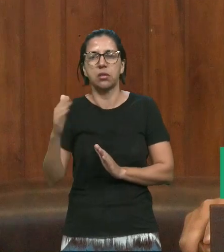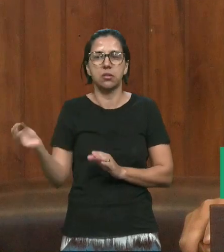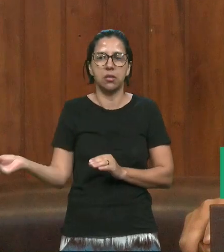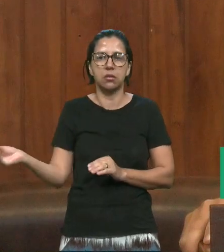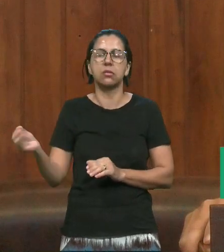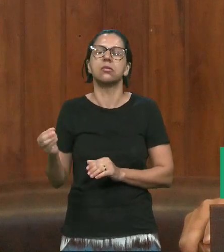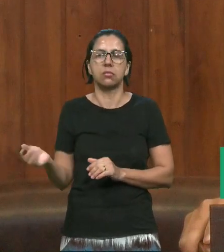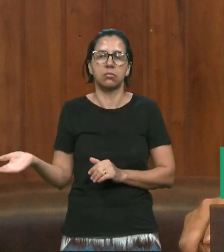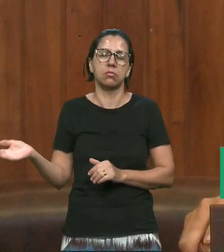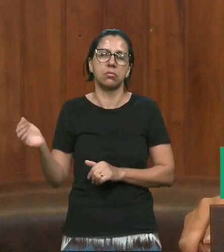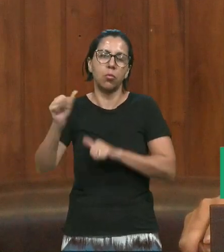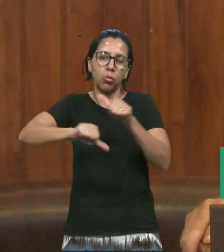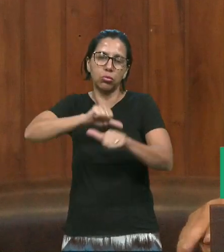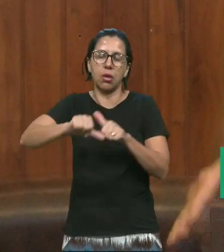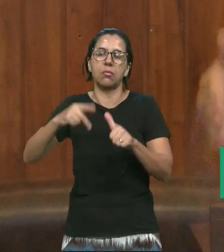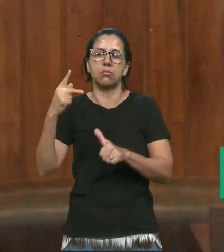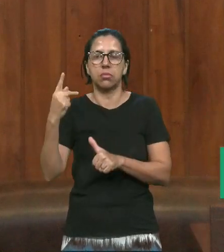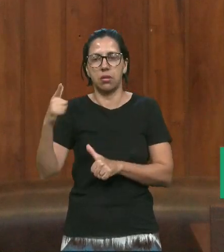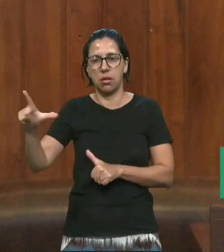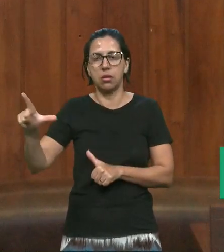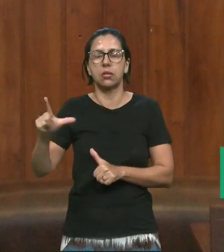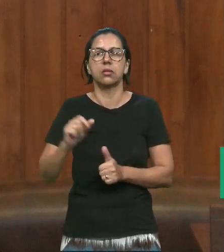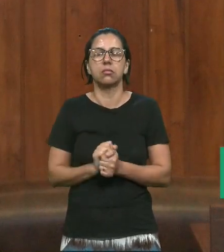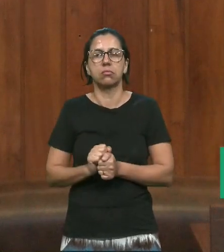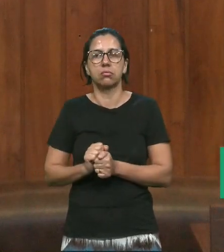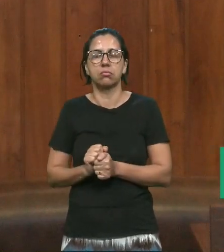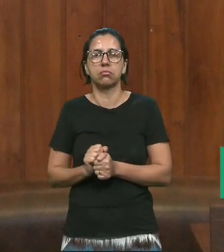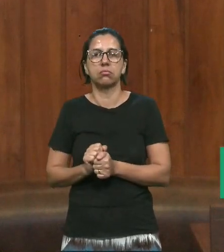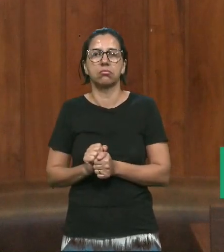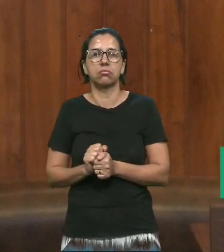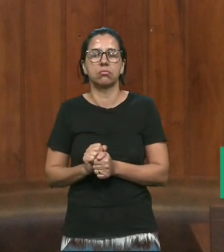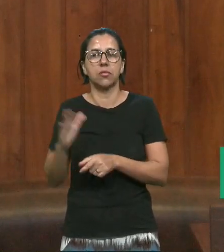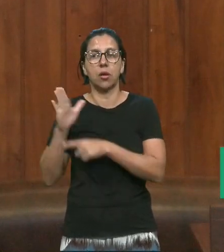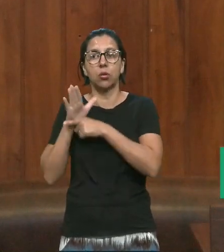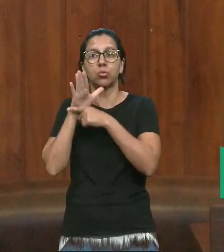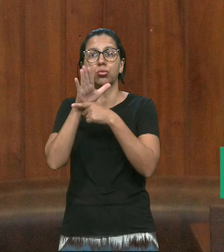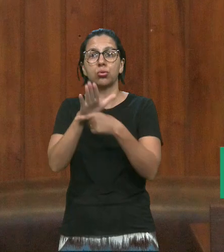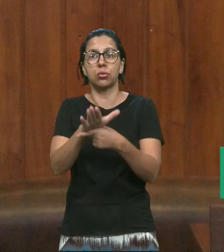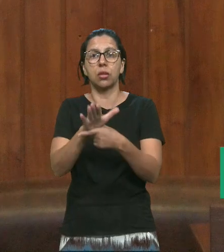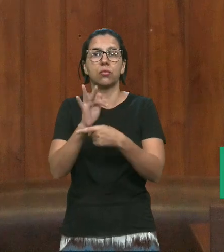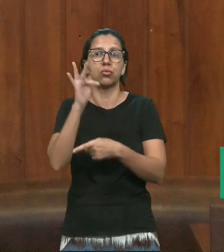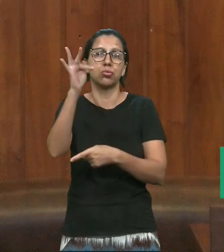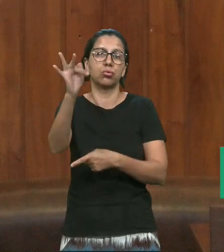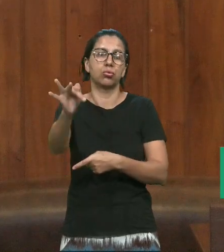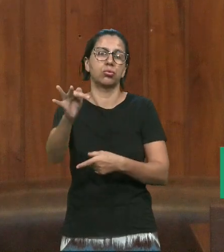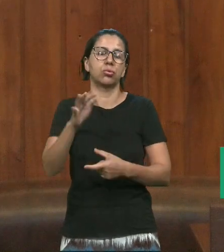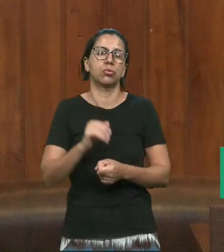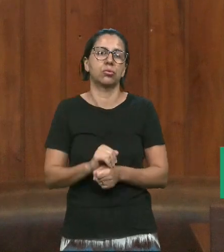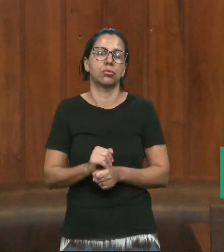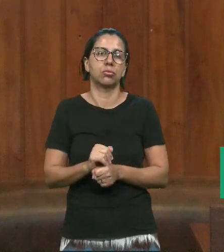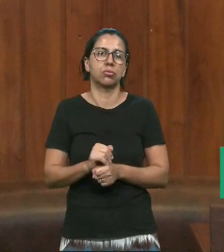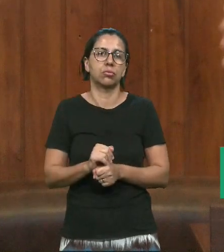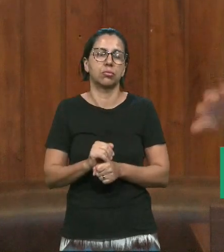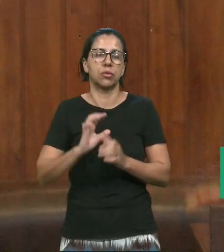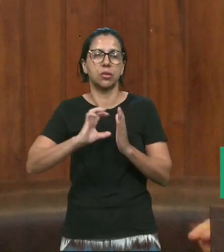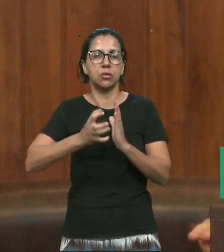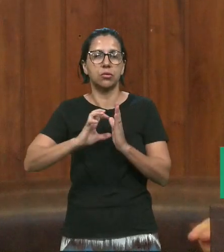que você deve vir para o PL, e deve vir para ajudar o futuro candidato,